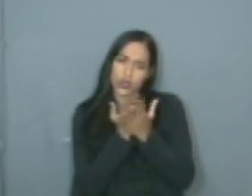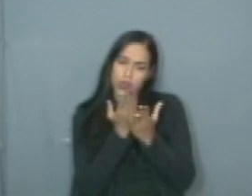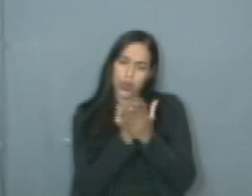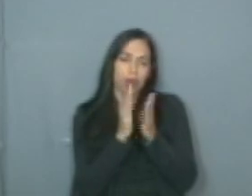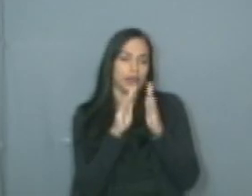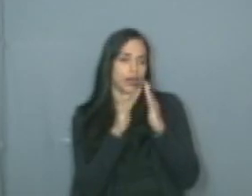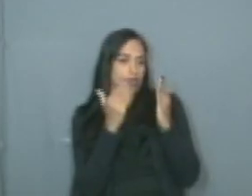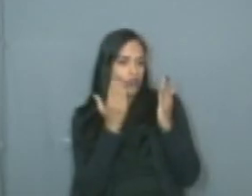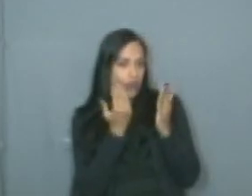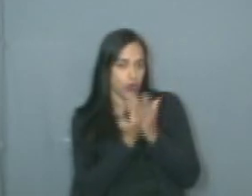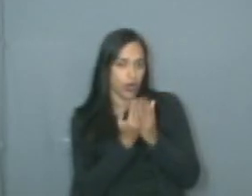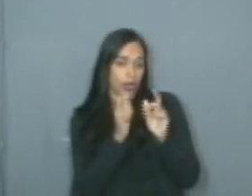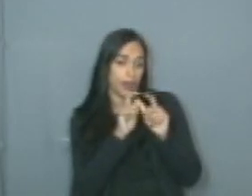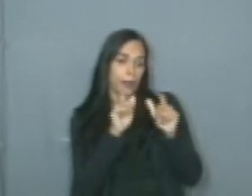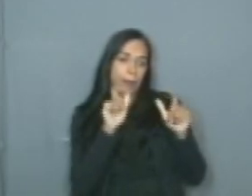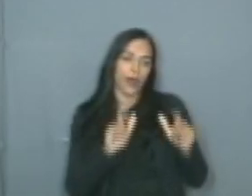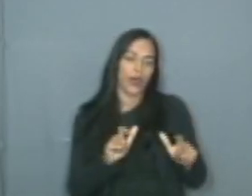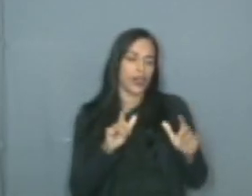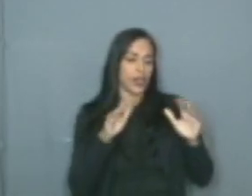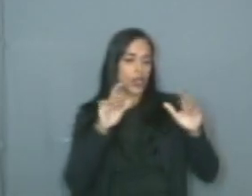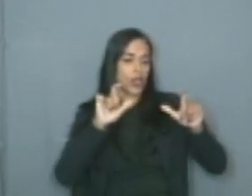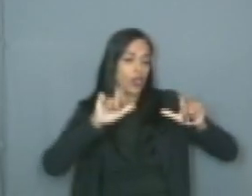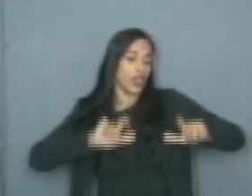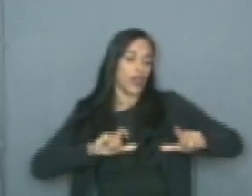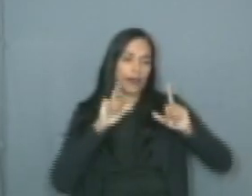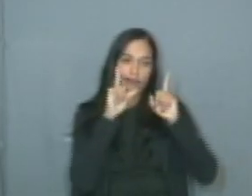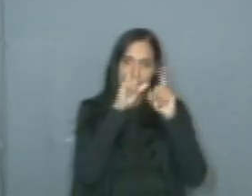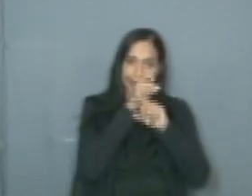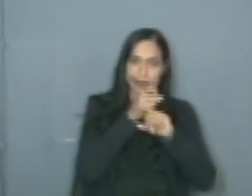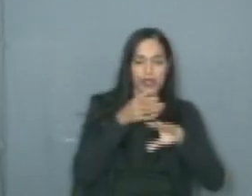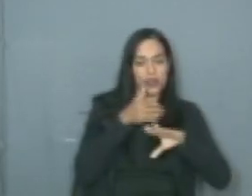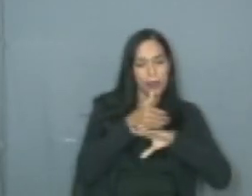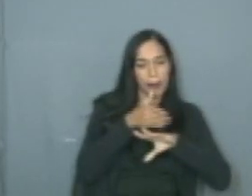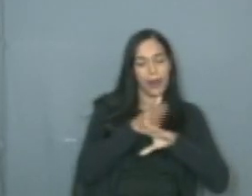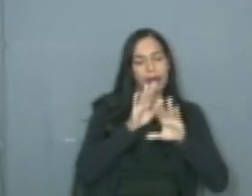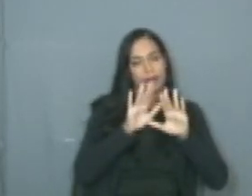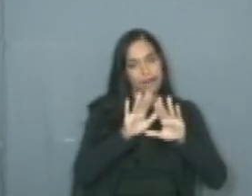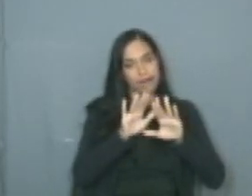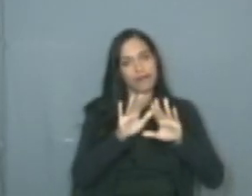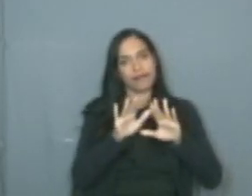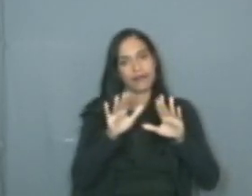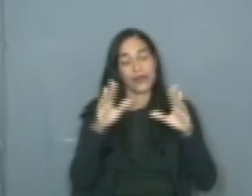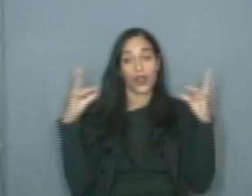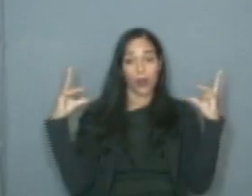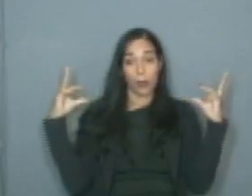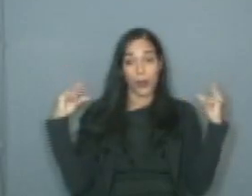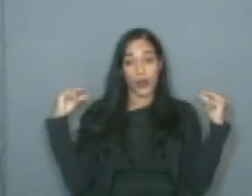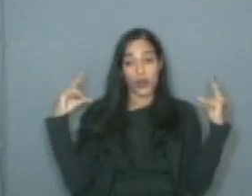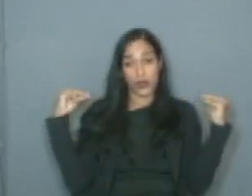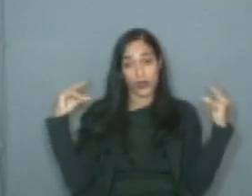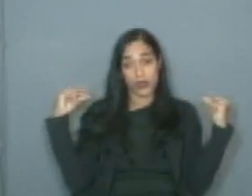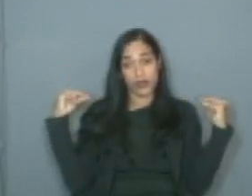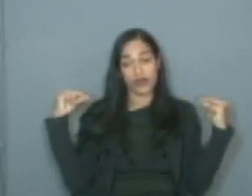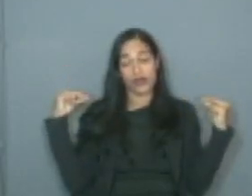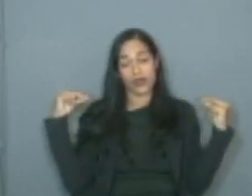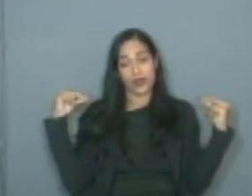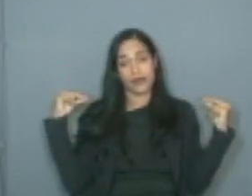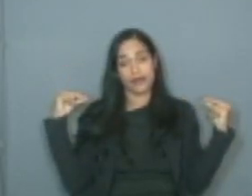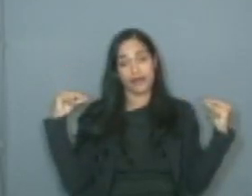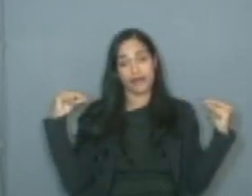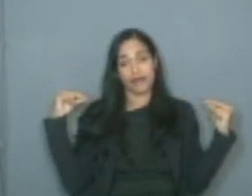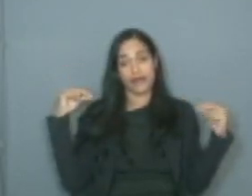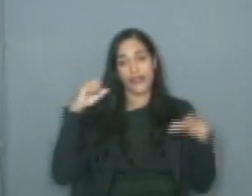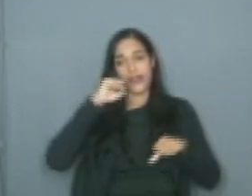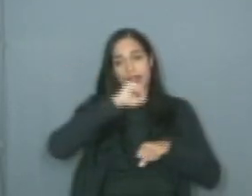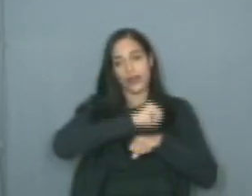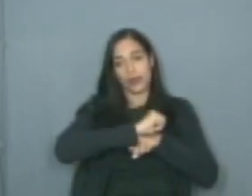escolas, elas moram em becos, em vielas. Então, às vezes, o próprio condutor, não é, fica esperando